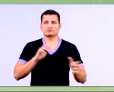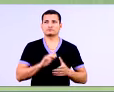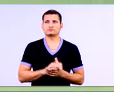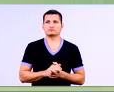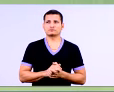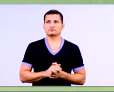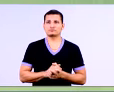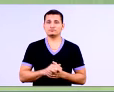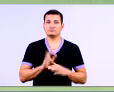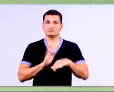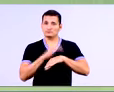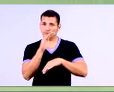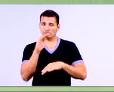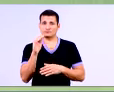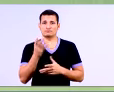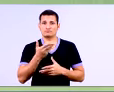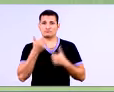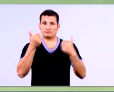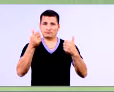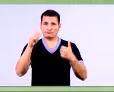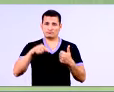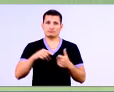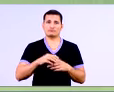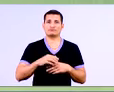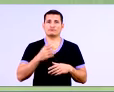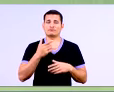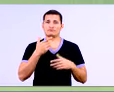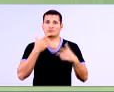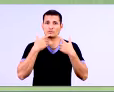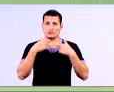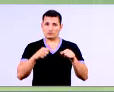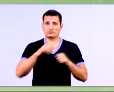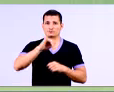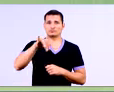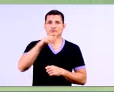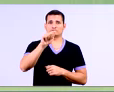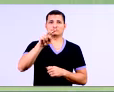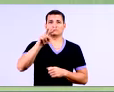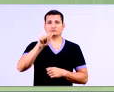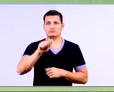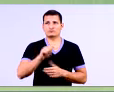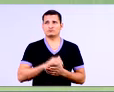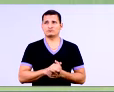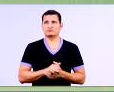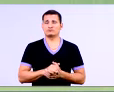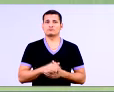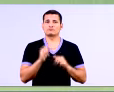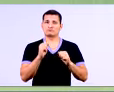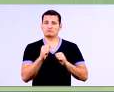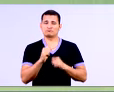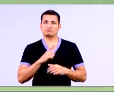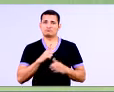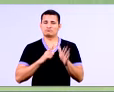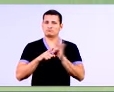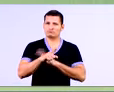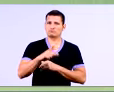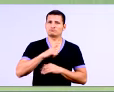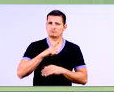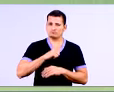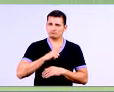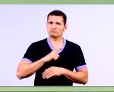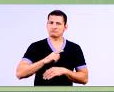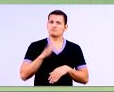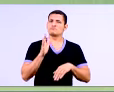O mais eficiente é trabalhar com a linguagem JavaScript. Pode vir a pergunta, professor, existe mais de